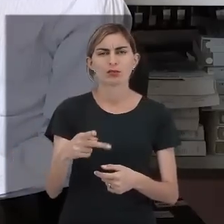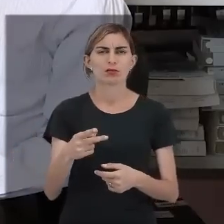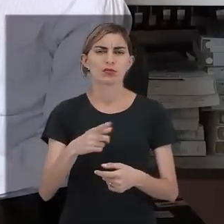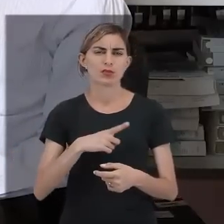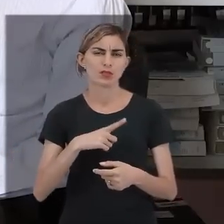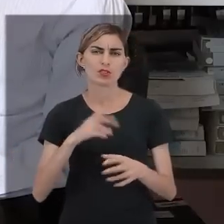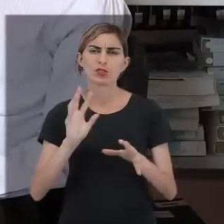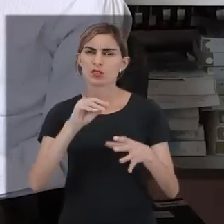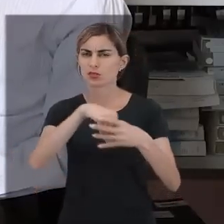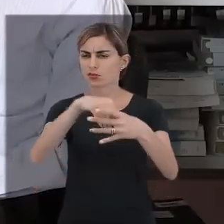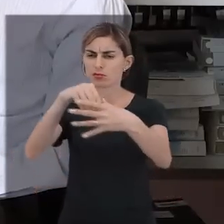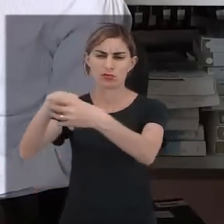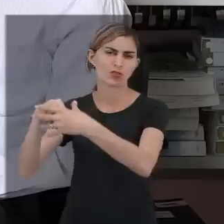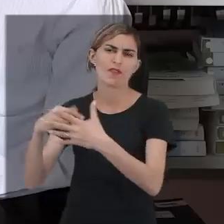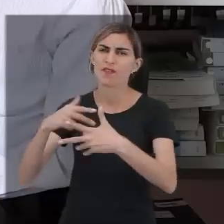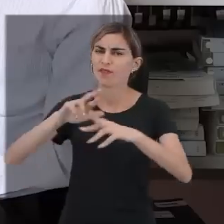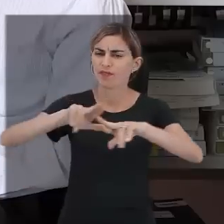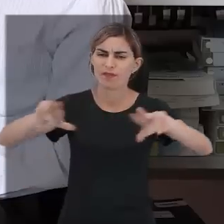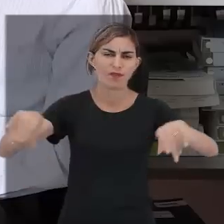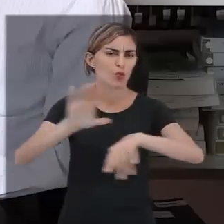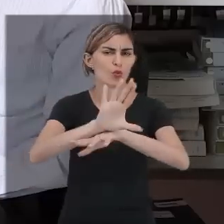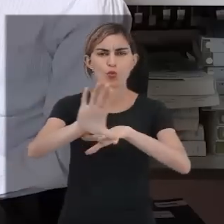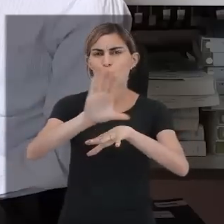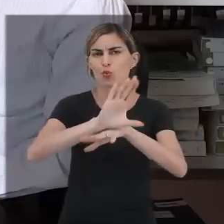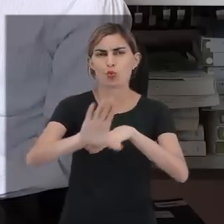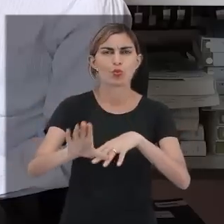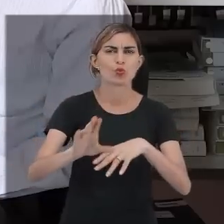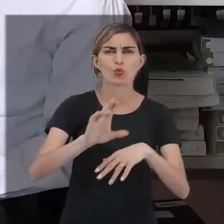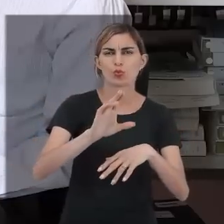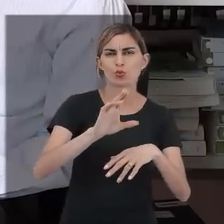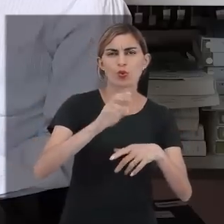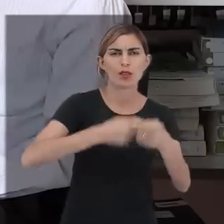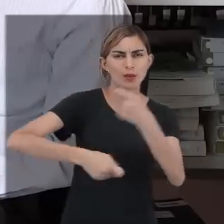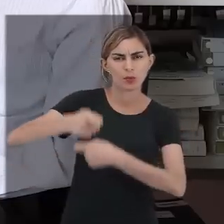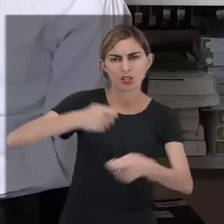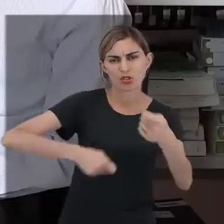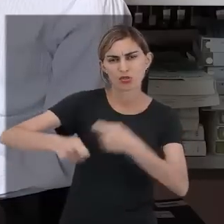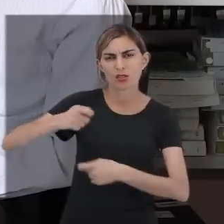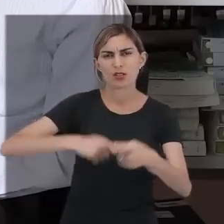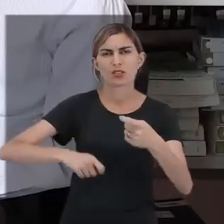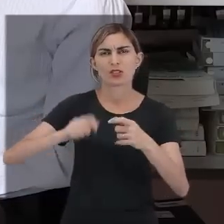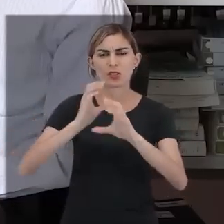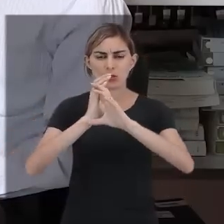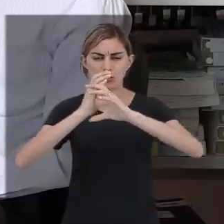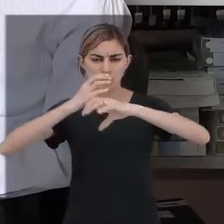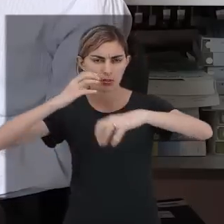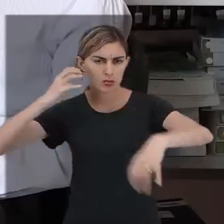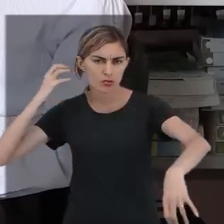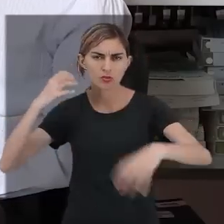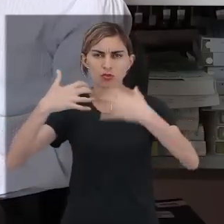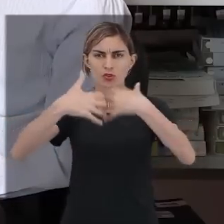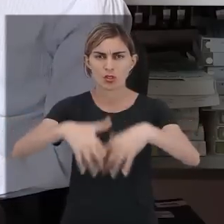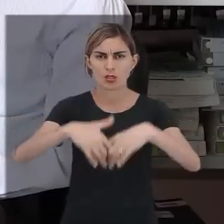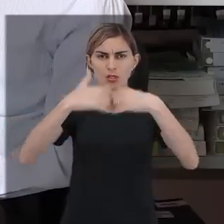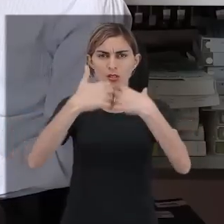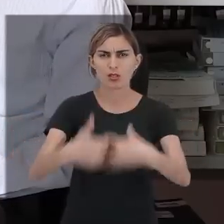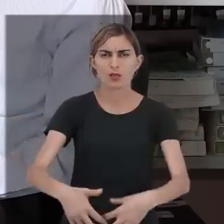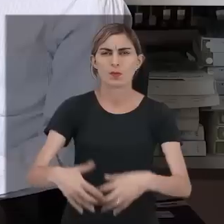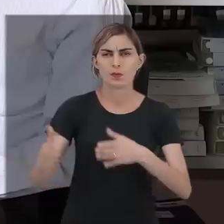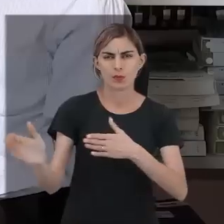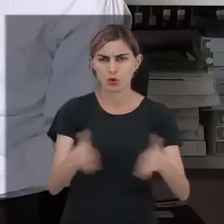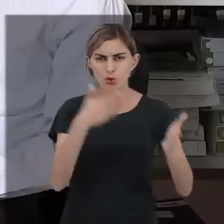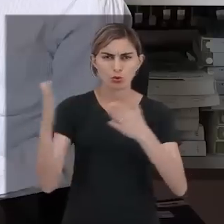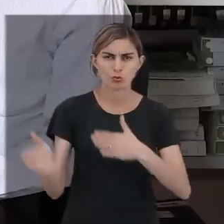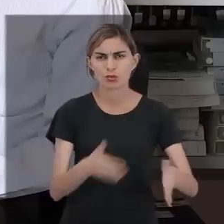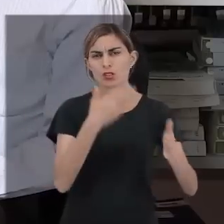e ela está inserida em vários cursos, desde o curso de administração, os cursos de engenharia, como engenharia de produção, engenharia de